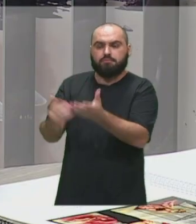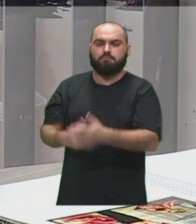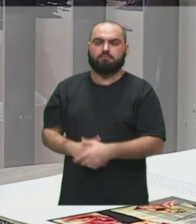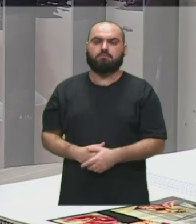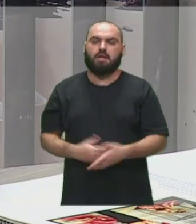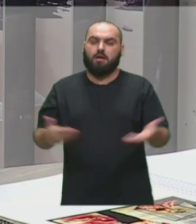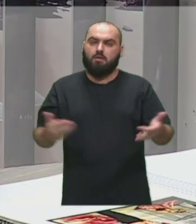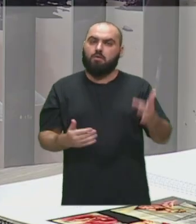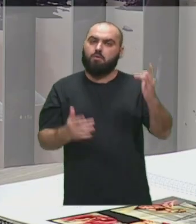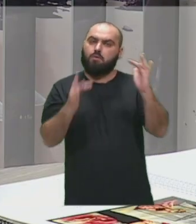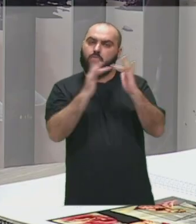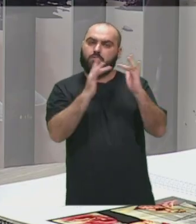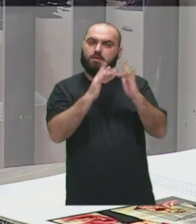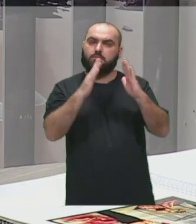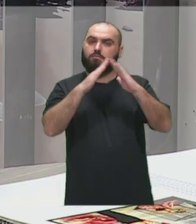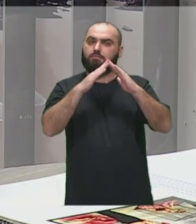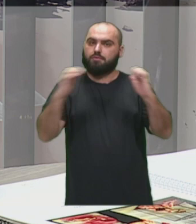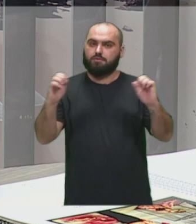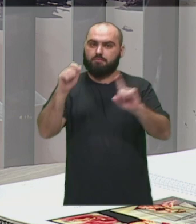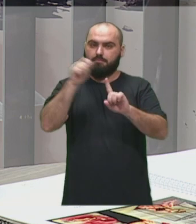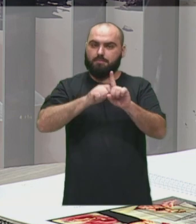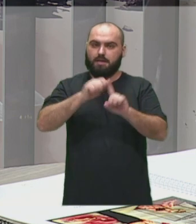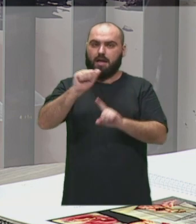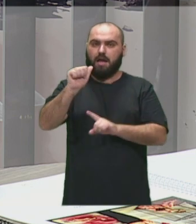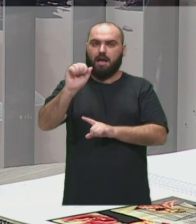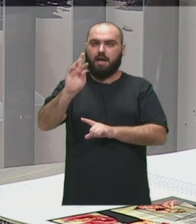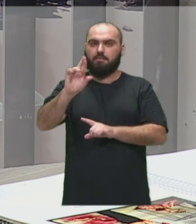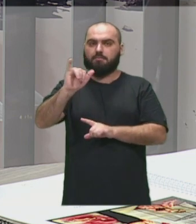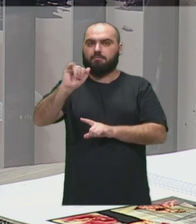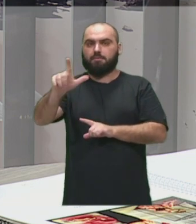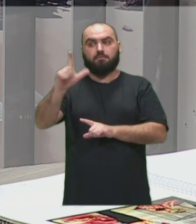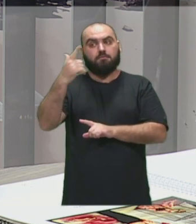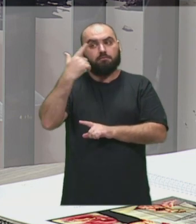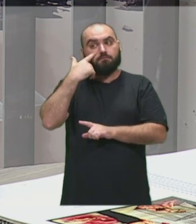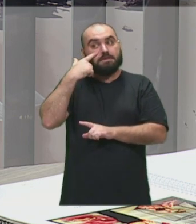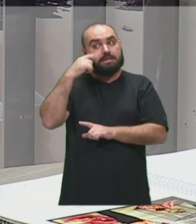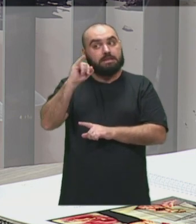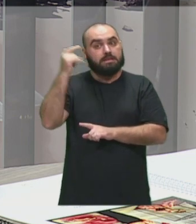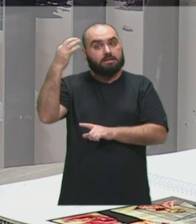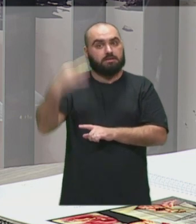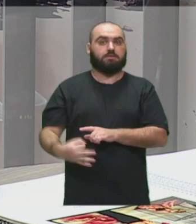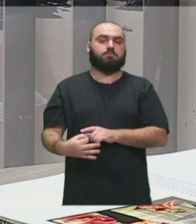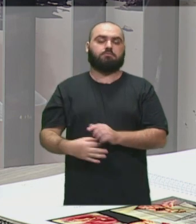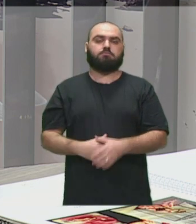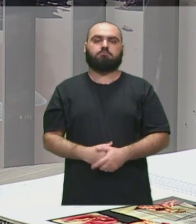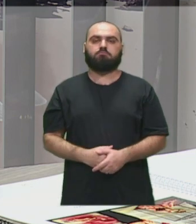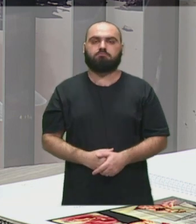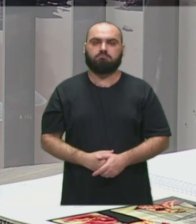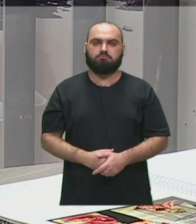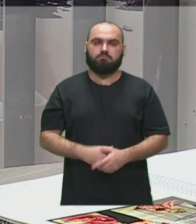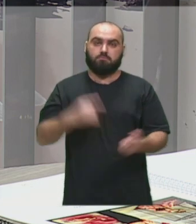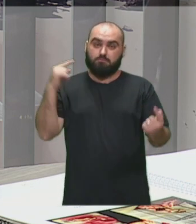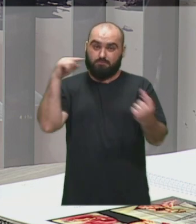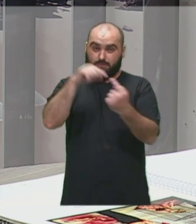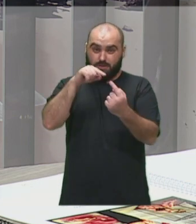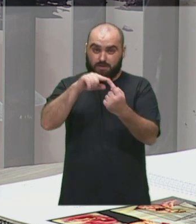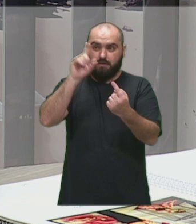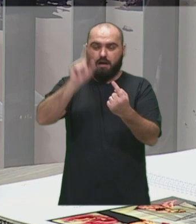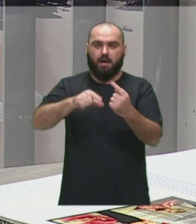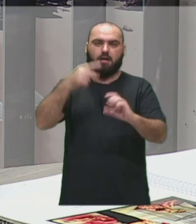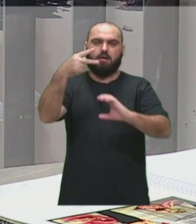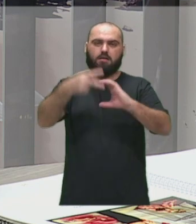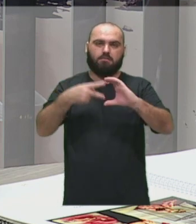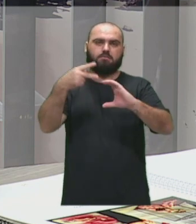em contato para levar para Brusque no mês de abril. Vamos ver se vai dar certo. Então, assim, o objetivo é as câmaras de vereadores